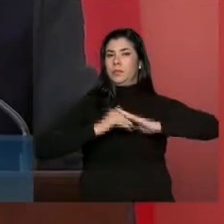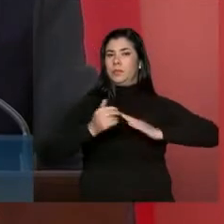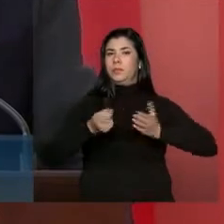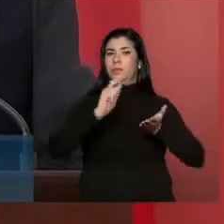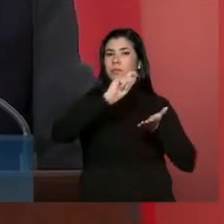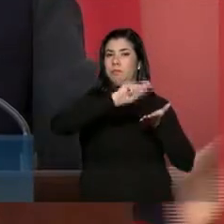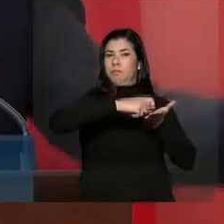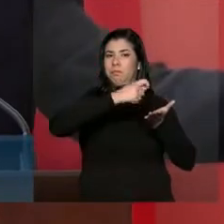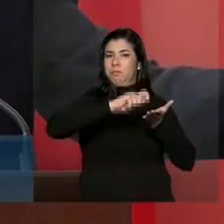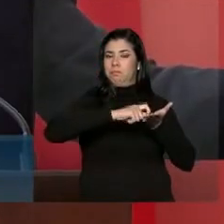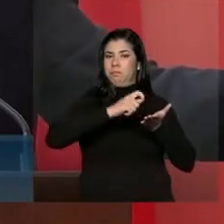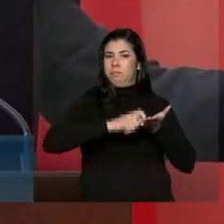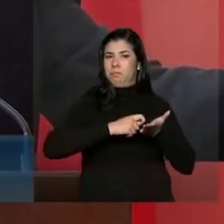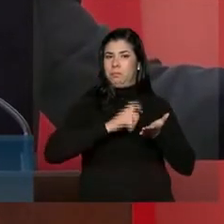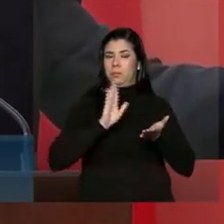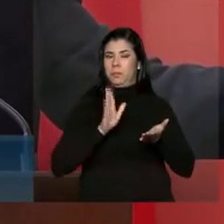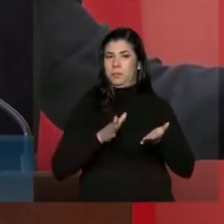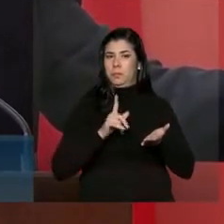os atos